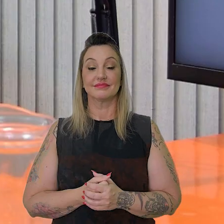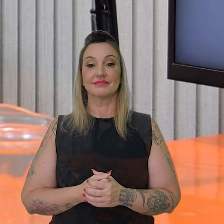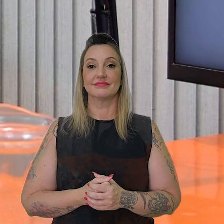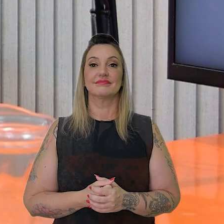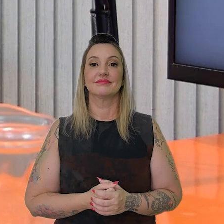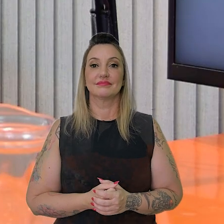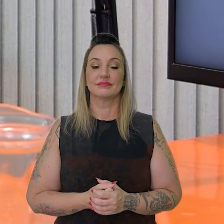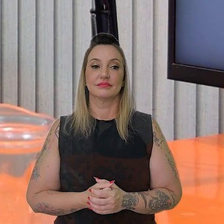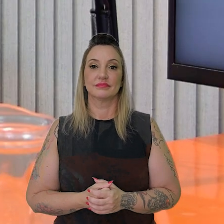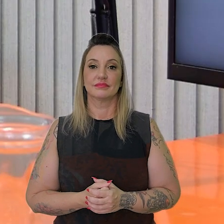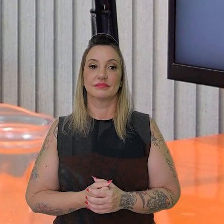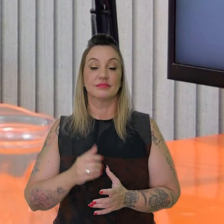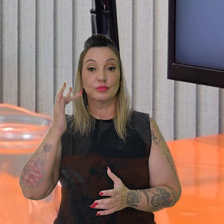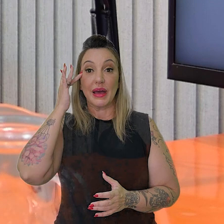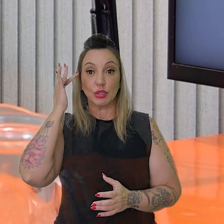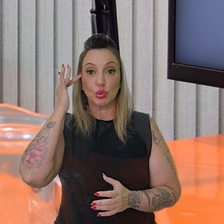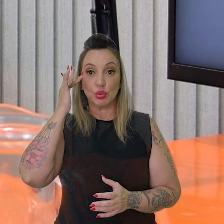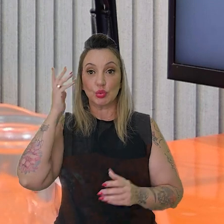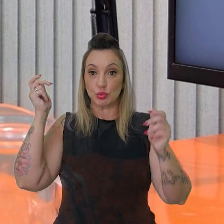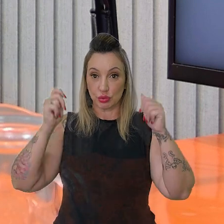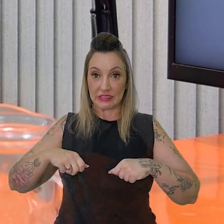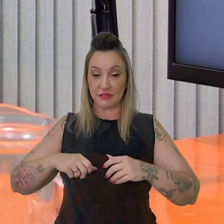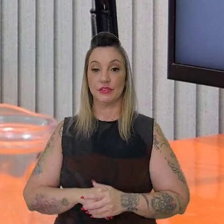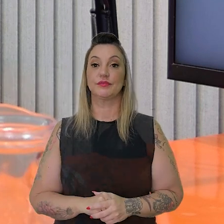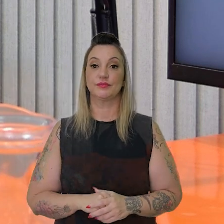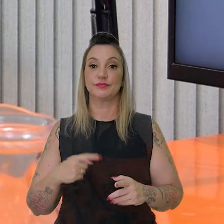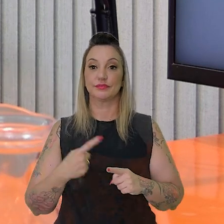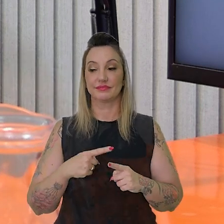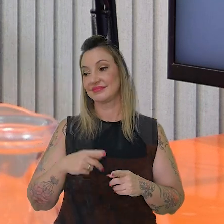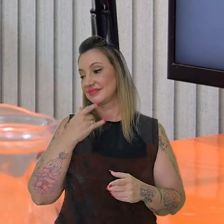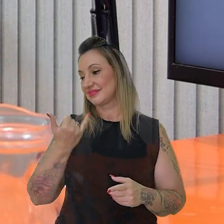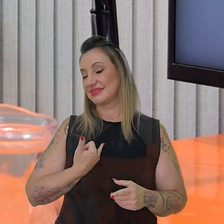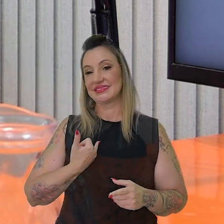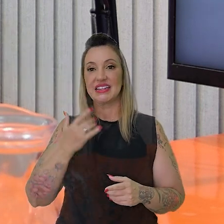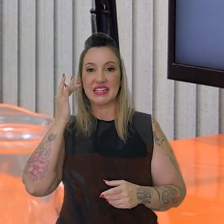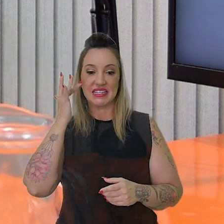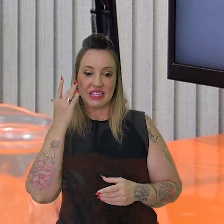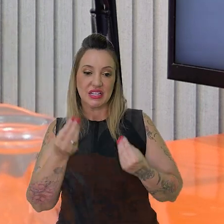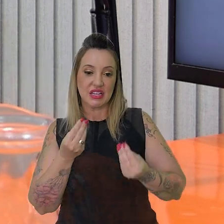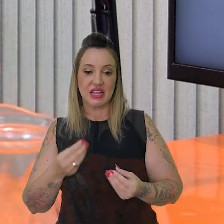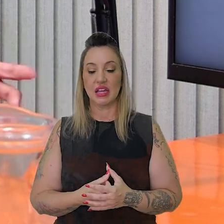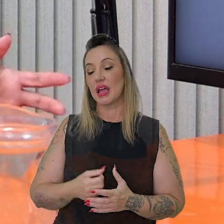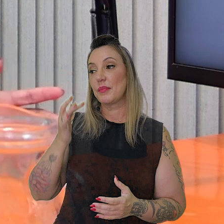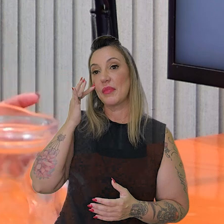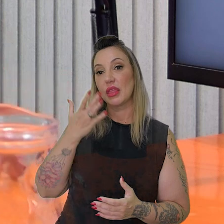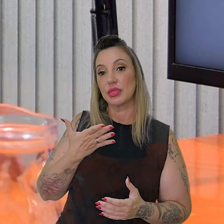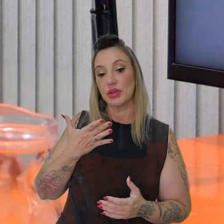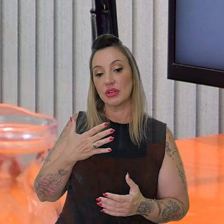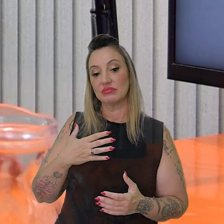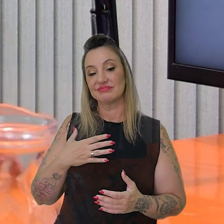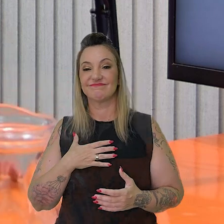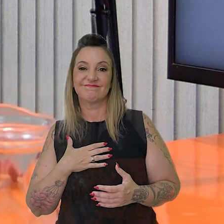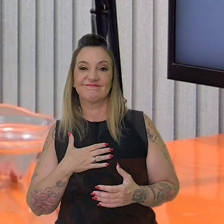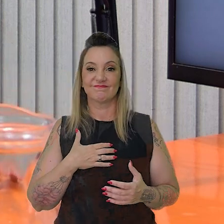é o e é o o o maduro que é possível né porque assim assim ah eu não tô madura mas eu como é que você tá eu tô madura